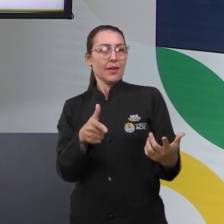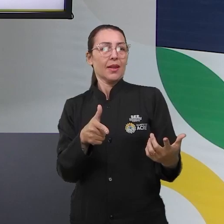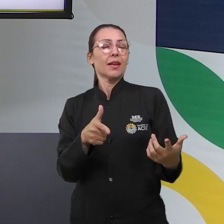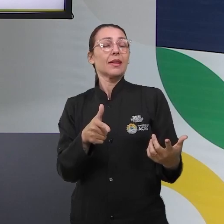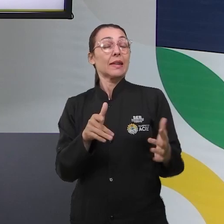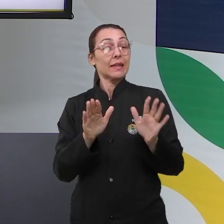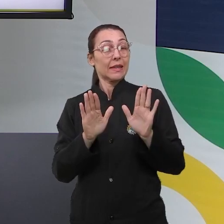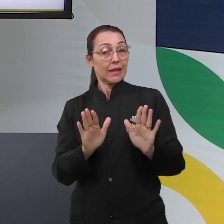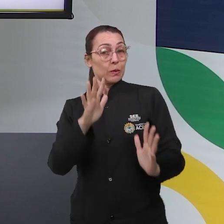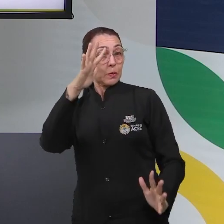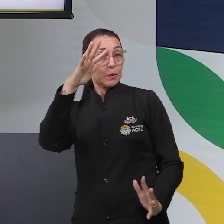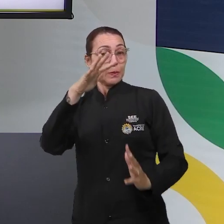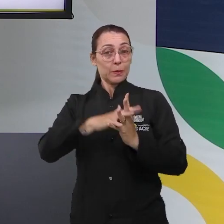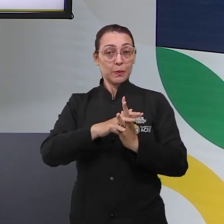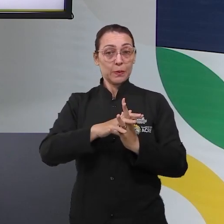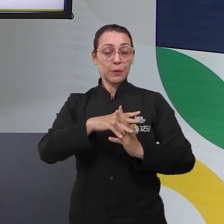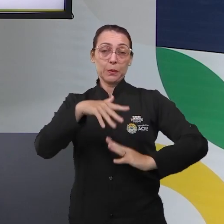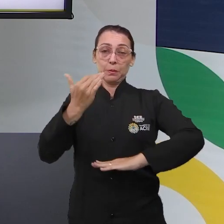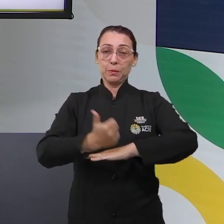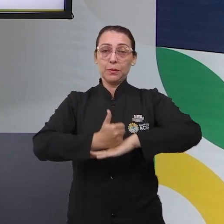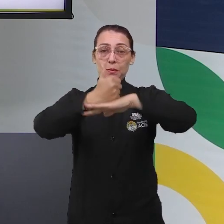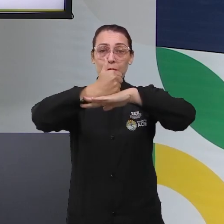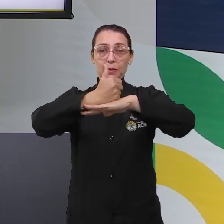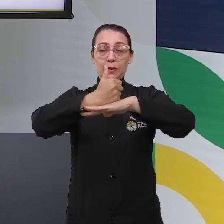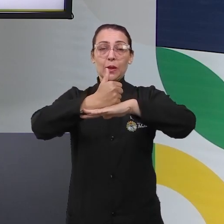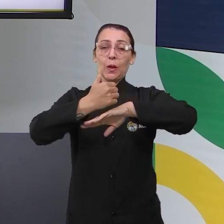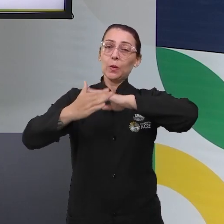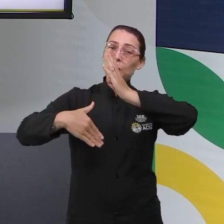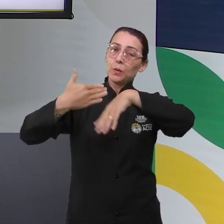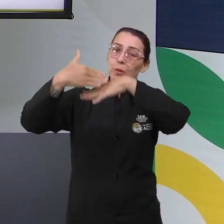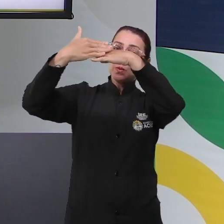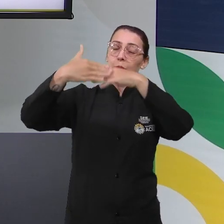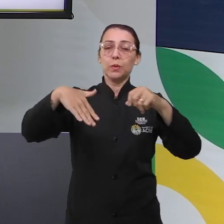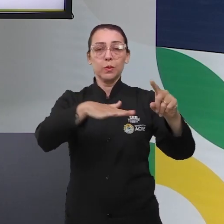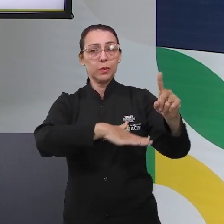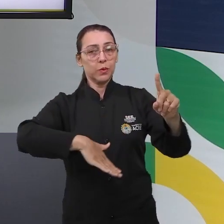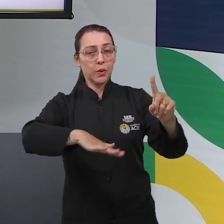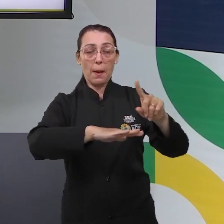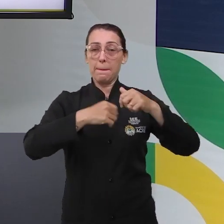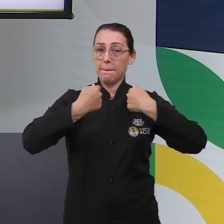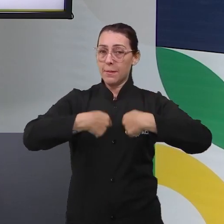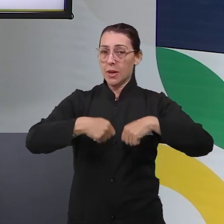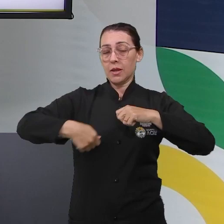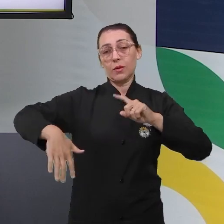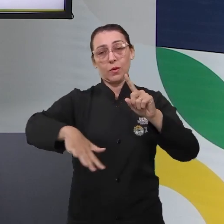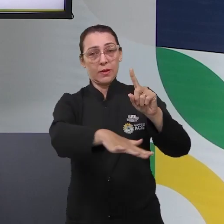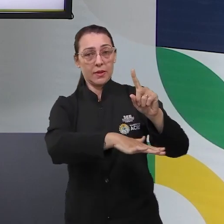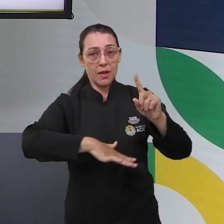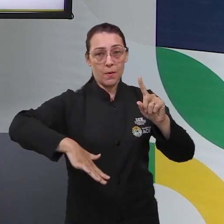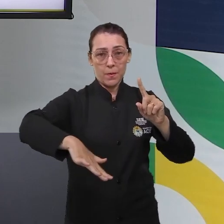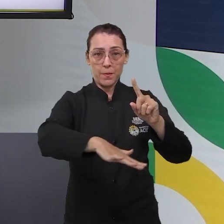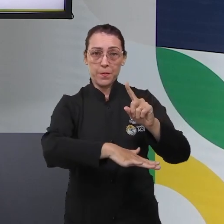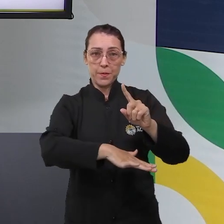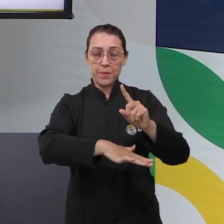vamos atrelar essa questão da profissão ao desenvolvimento da sociedade e à necessidade social.